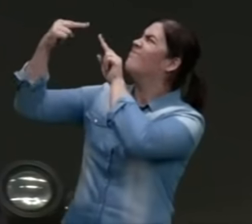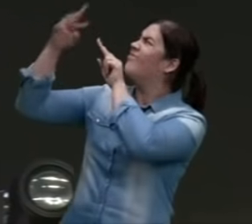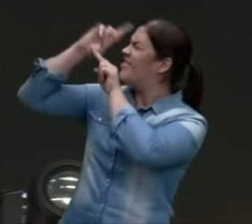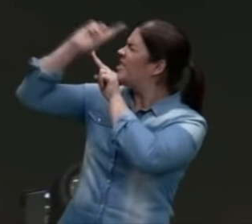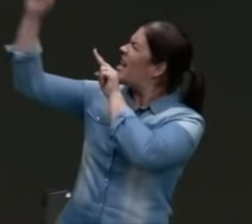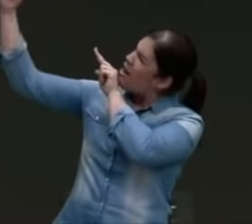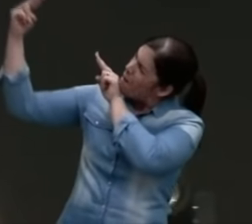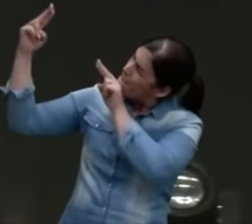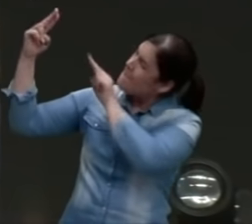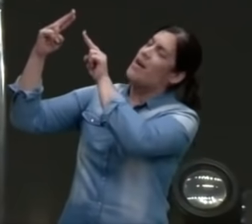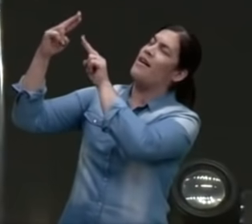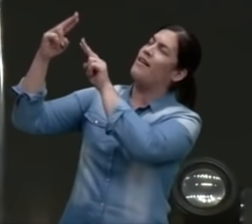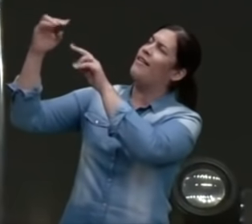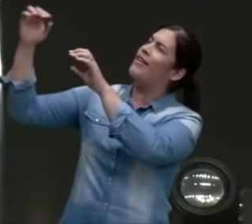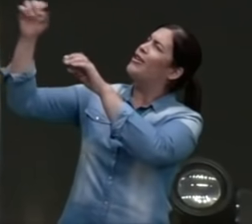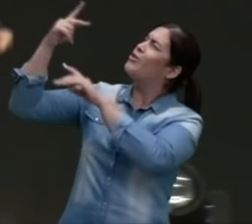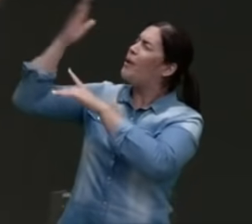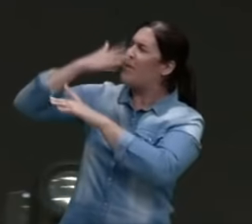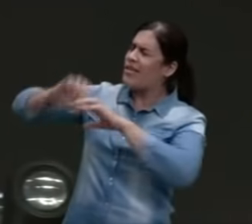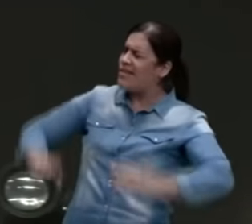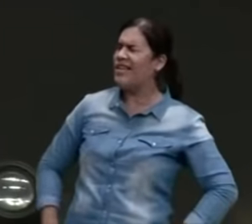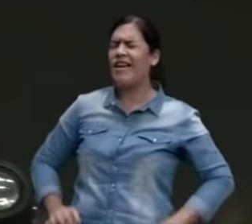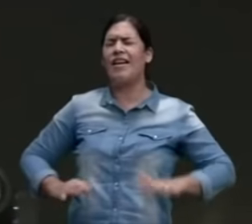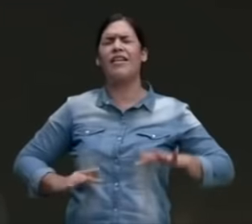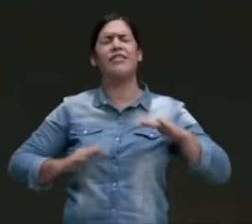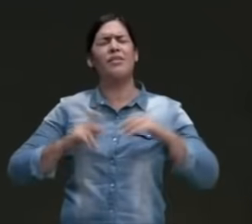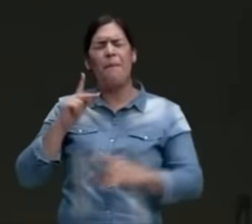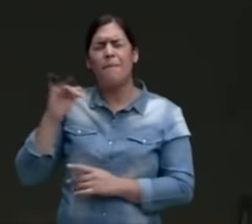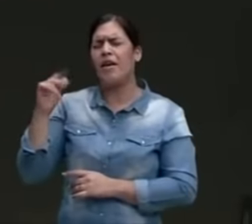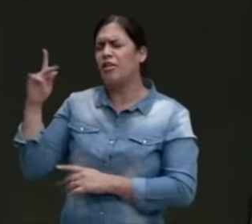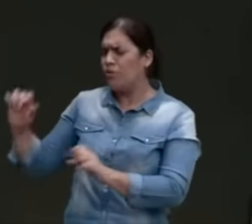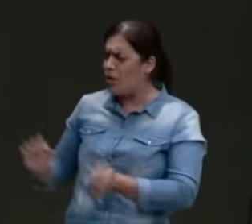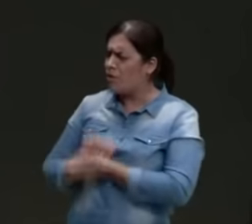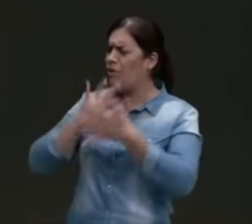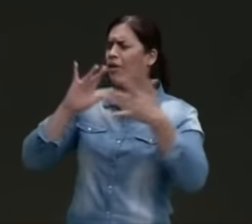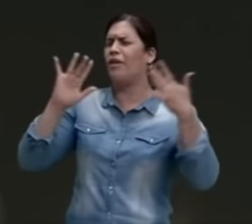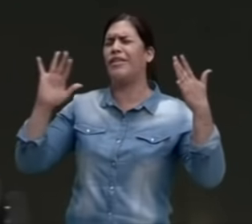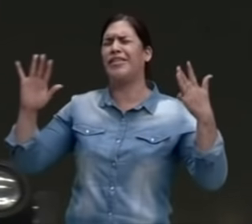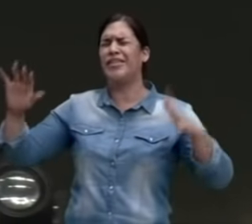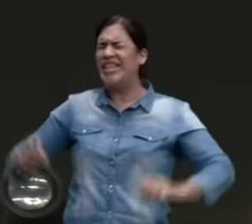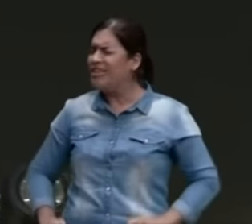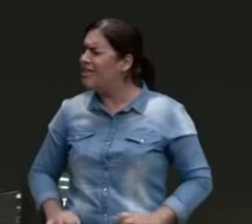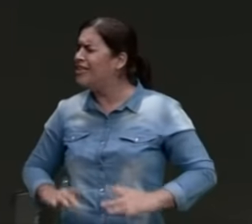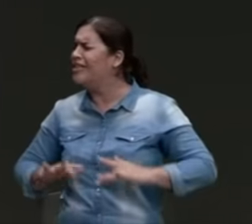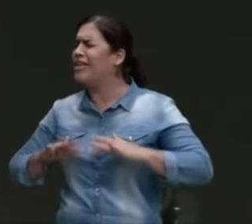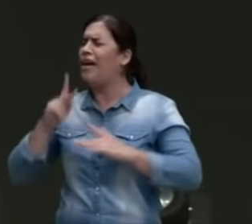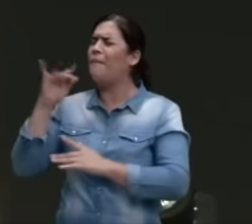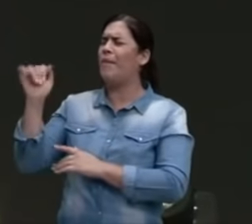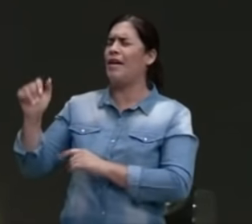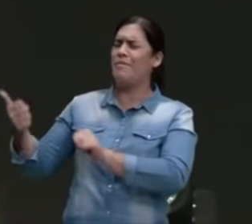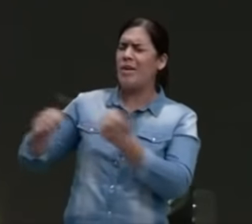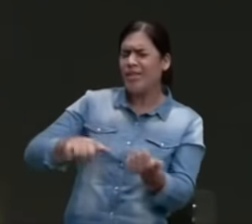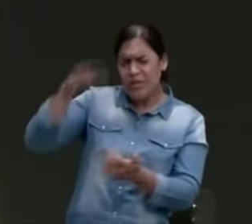Enche-nos, Senhor, com a Tua presença, meu Pai. Que a gente possa ser cheio, Pai, da Tua glória. Cheios, Pai, que o Senhor possa batizar